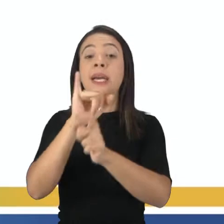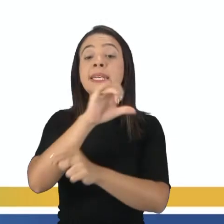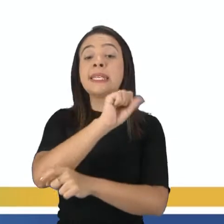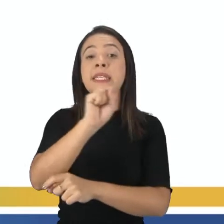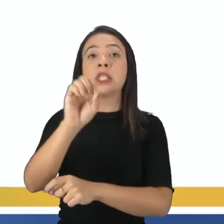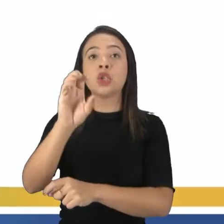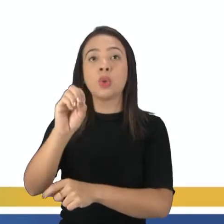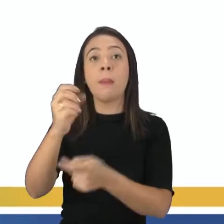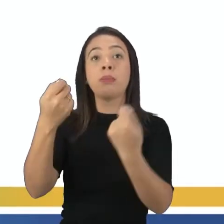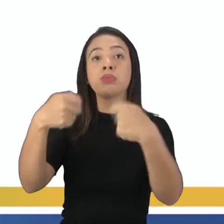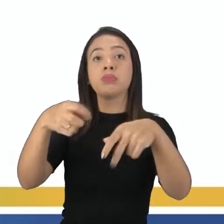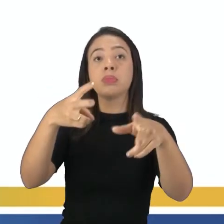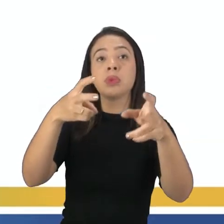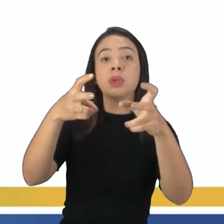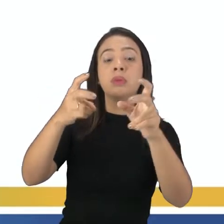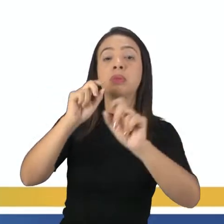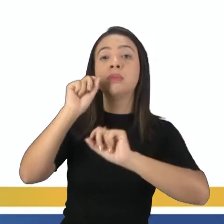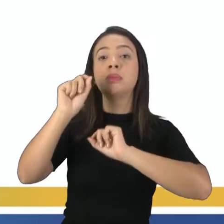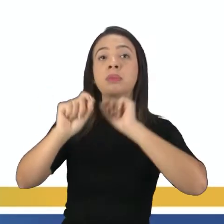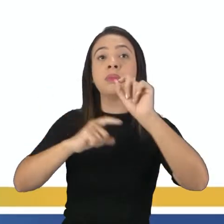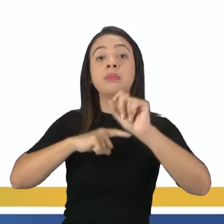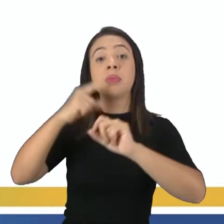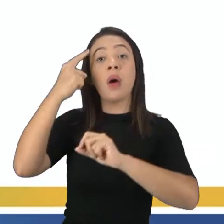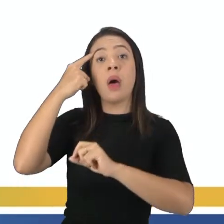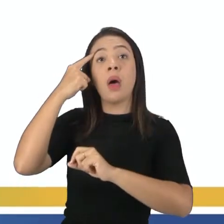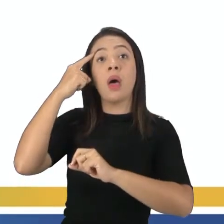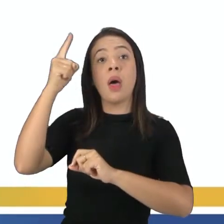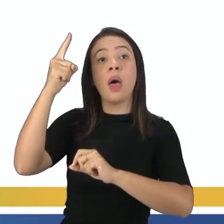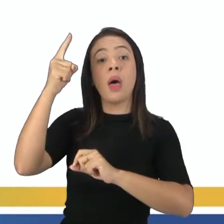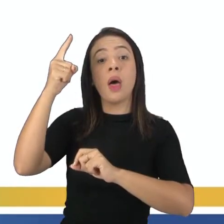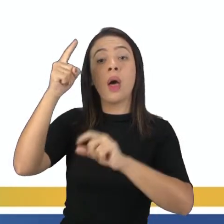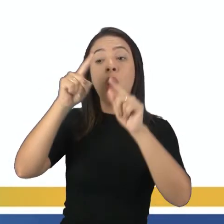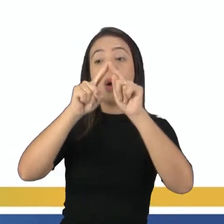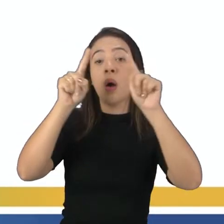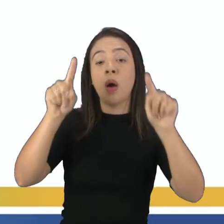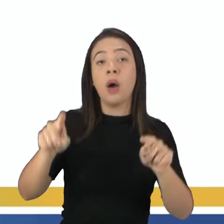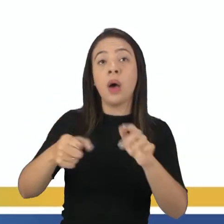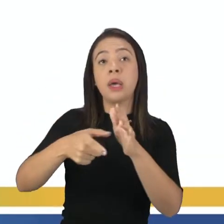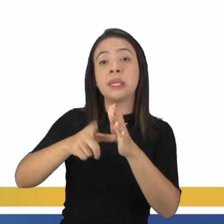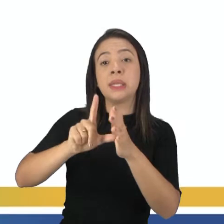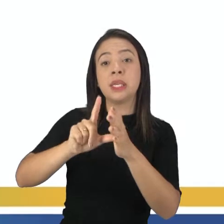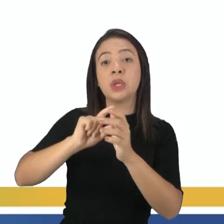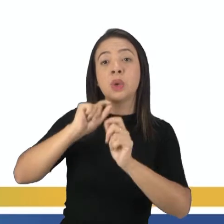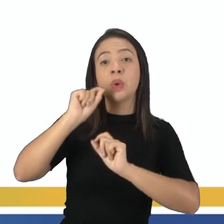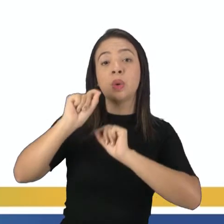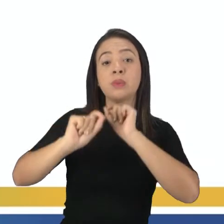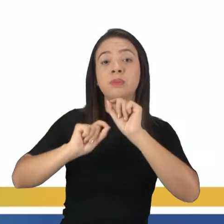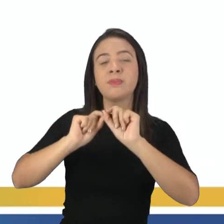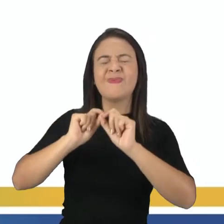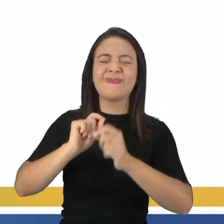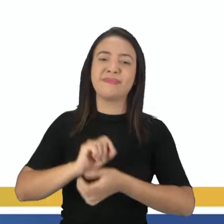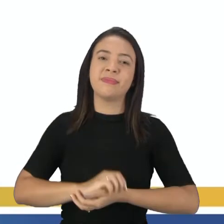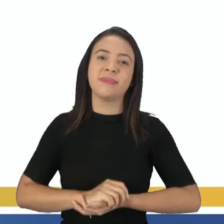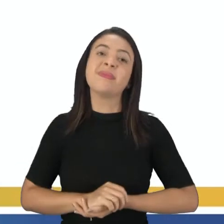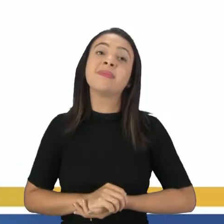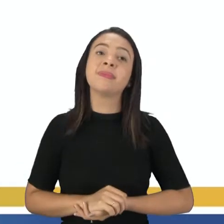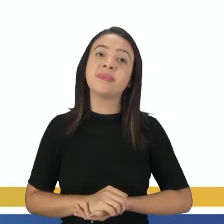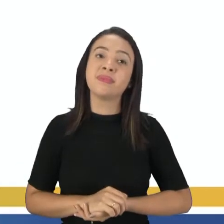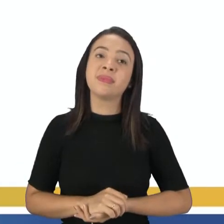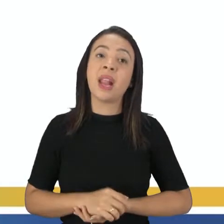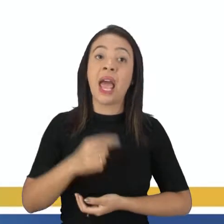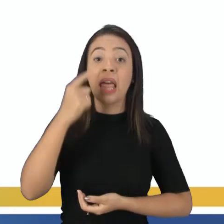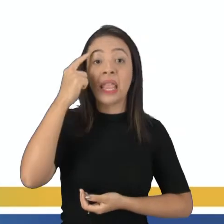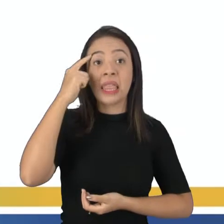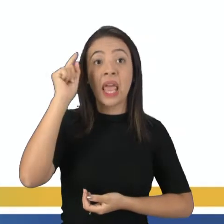isso, notamos que ele retoma uma ideia dita no quadrinho anterior. Qual foi essa ideia que ele falou anteriormente?